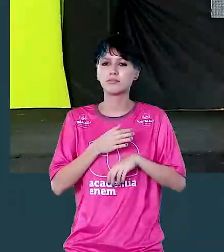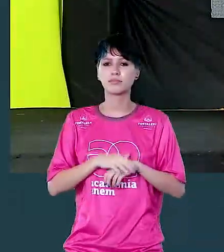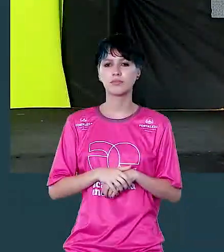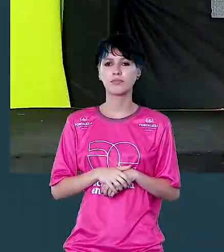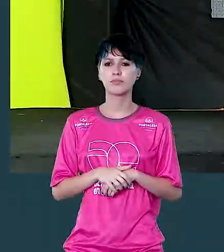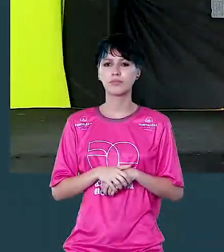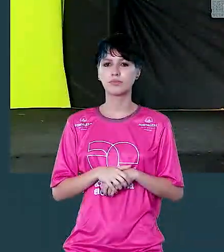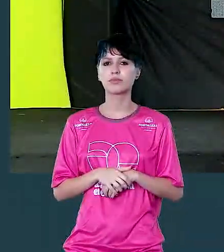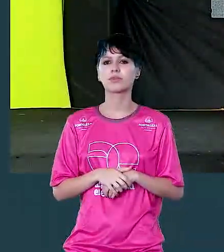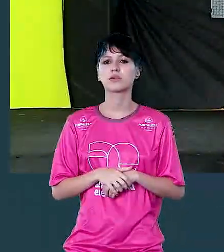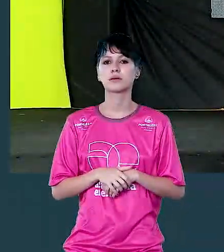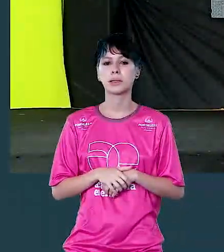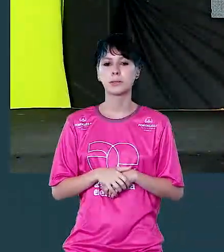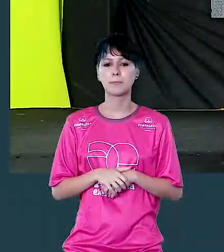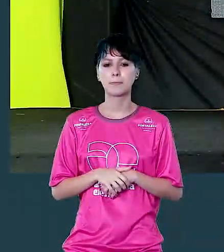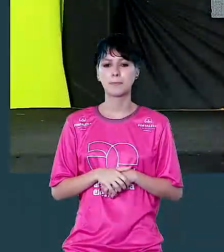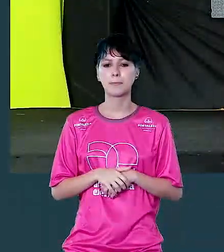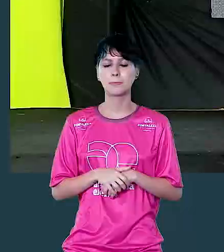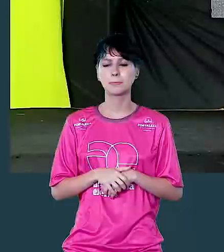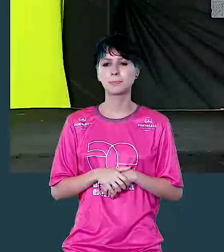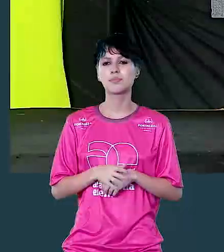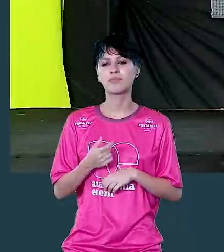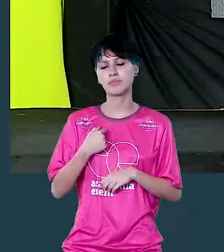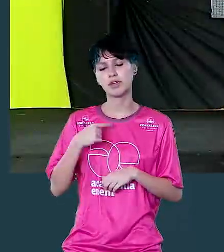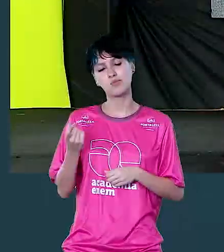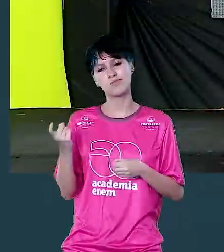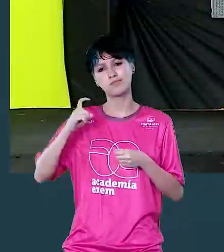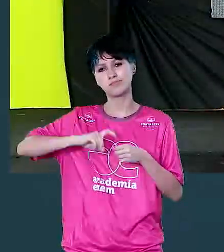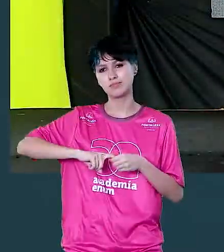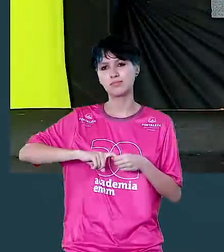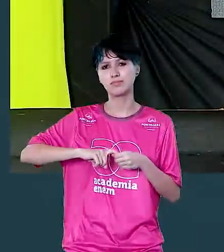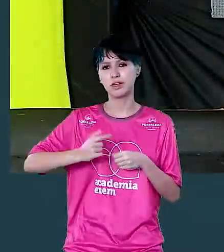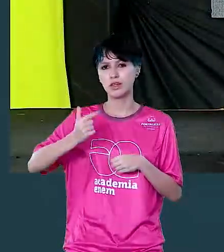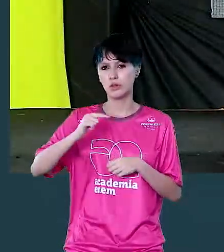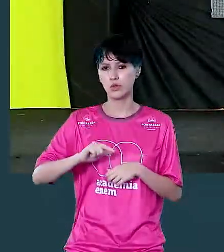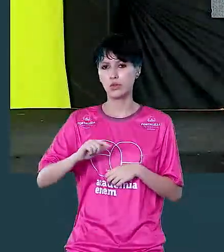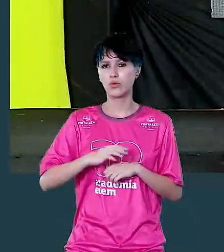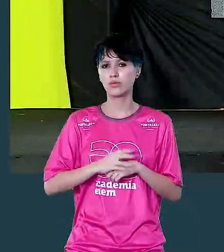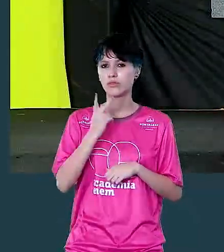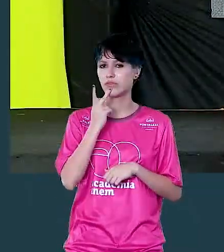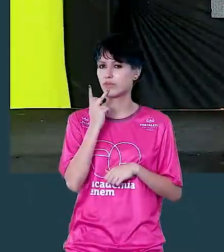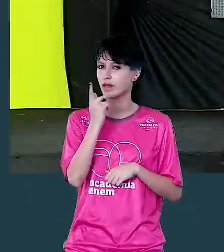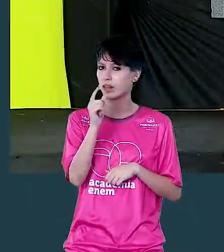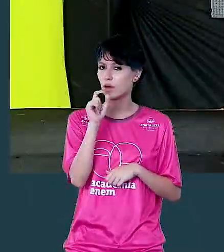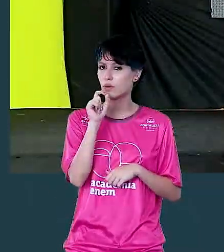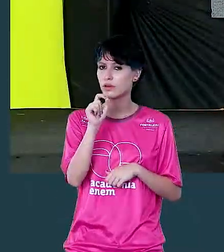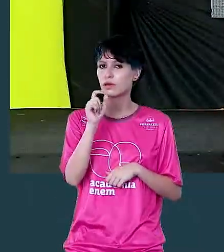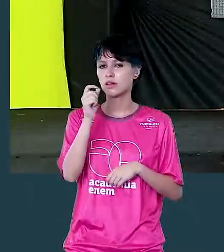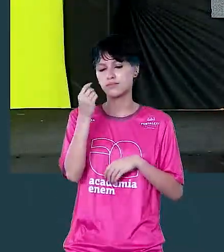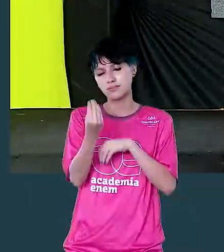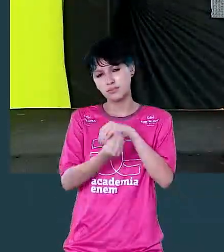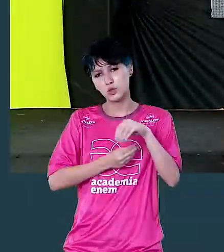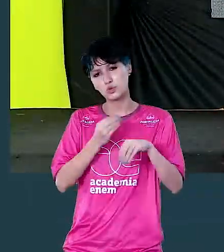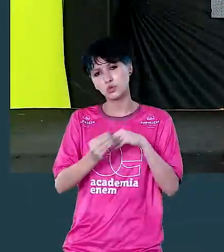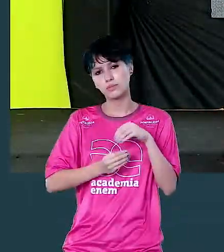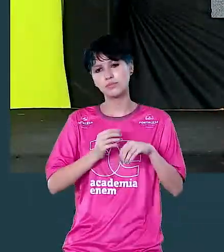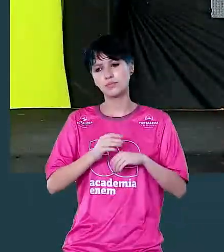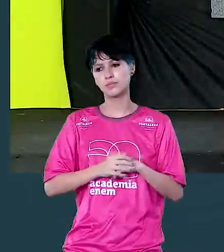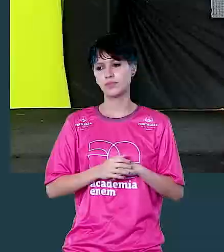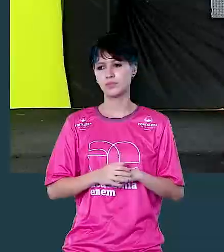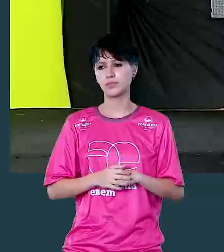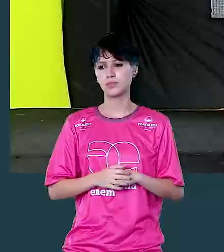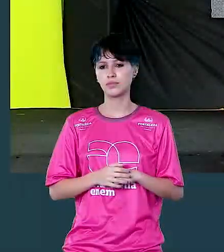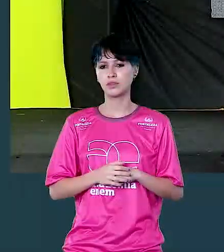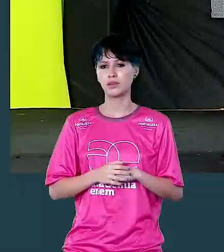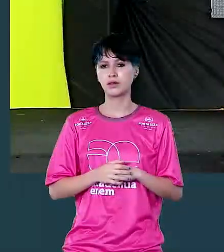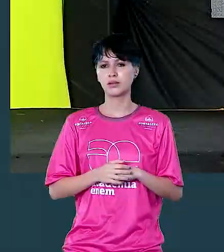E eu aqui estou de volta, mais uma vez, para a gente falar sobre misturas. A gente vai falar hoje de